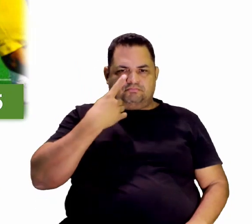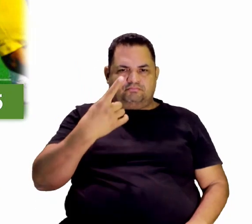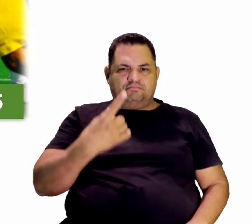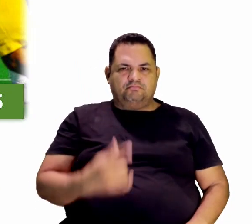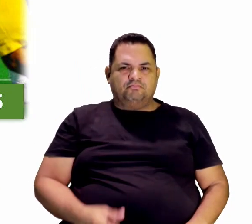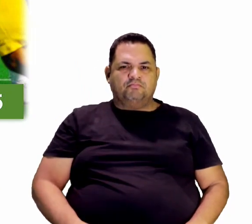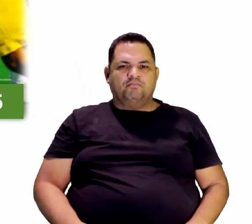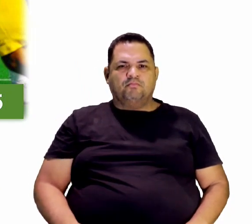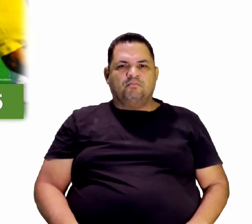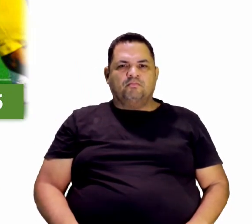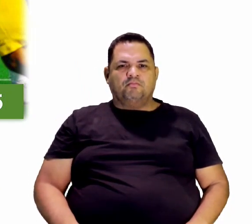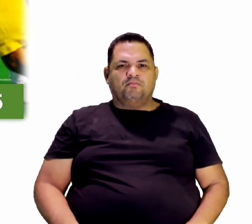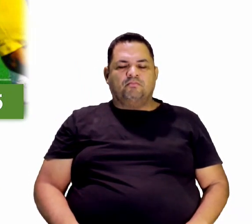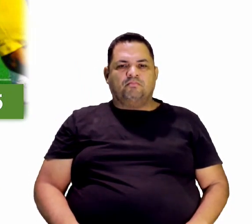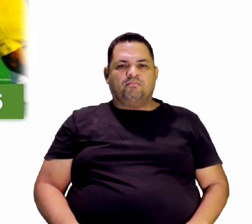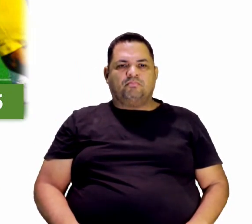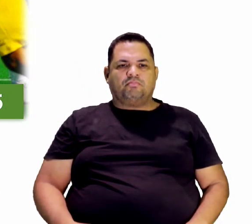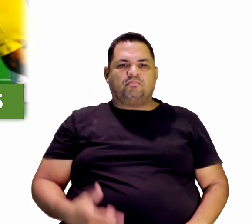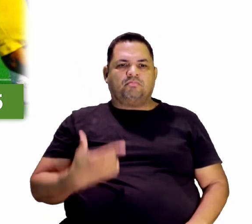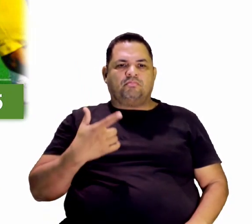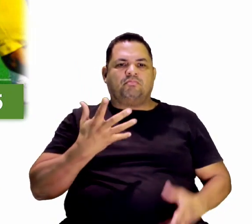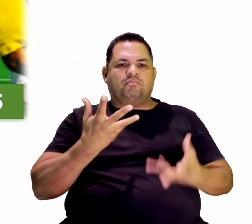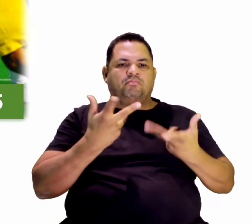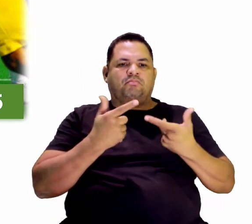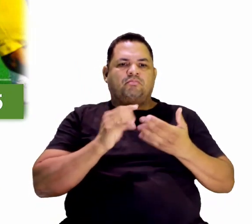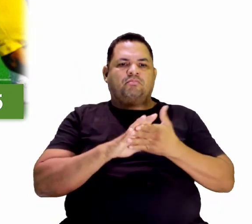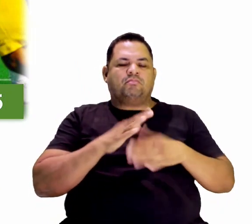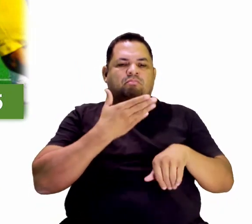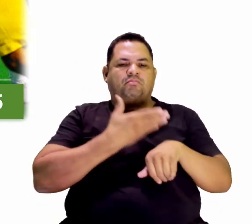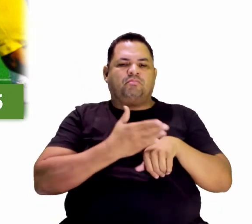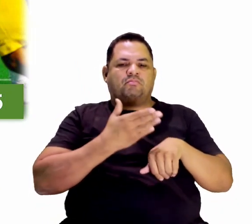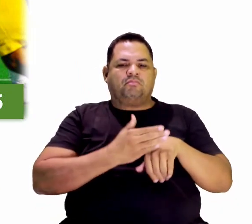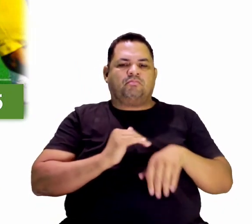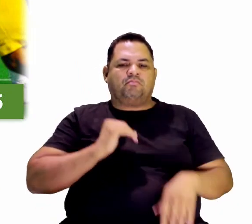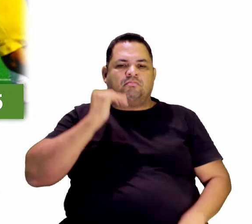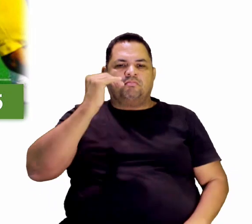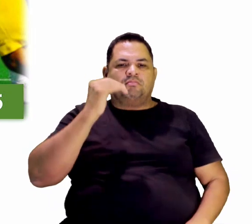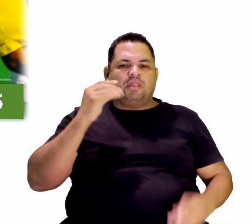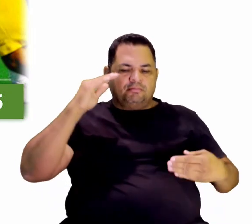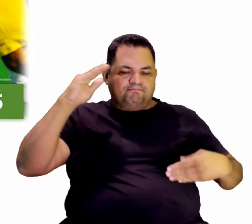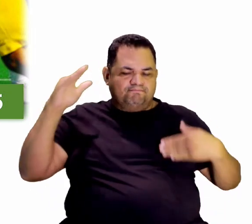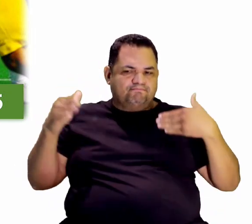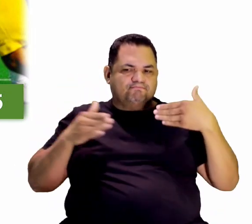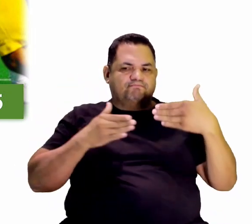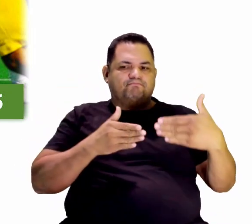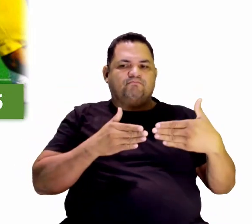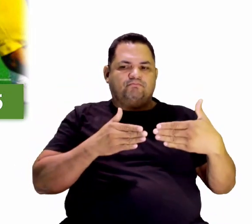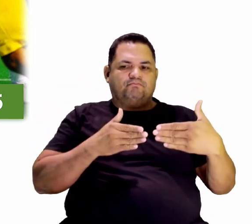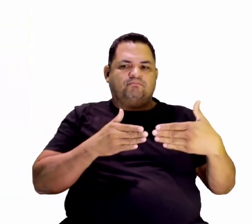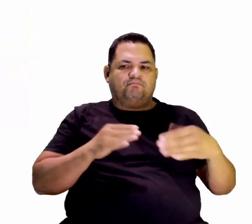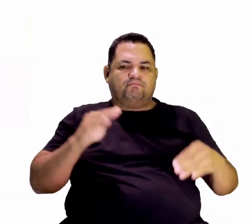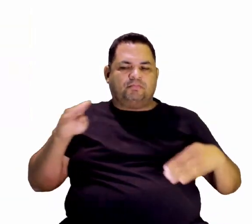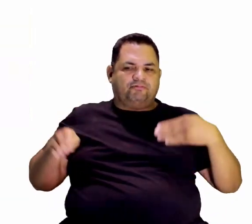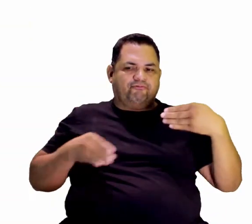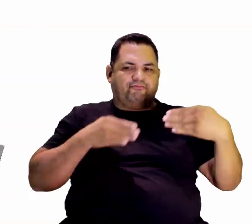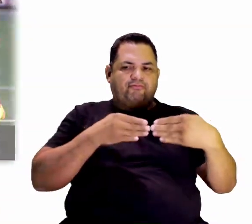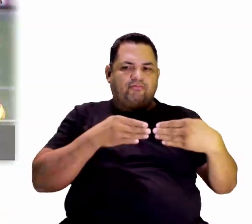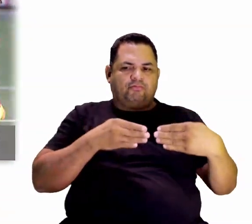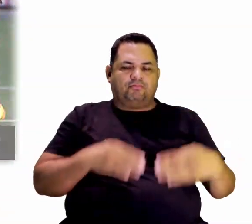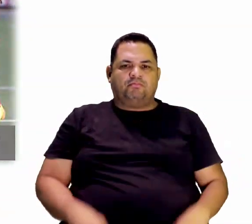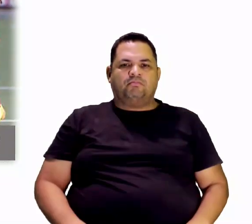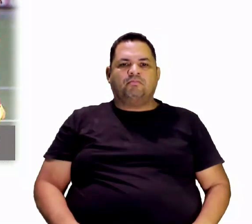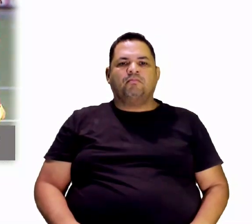caminhos errados, né? E tem gente que é tão otimista com a vida que busca esportes, ainda que a vida não